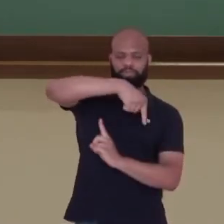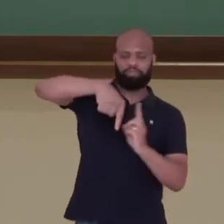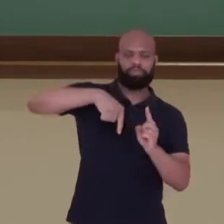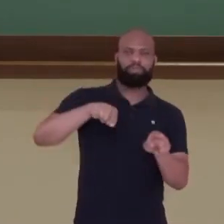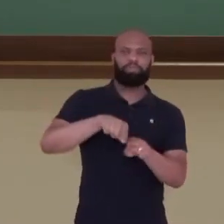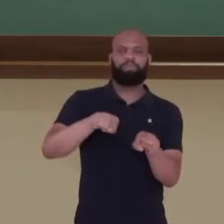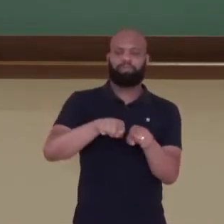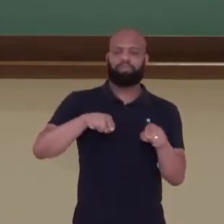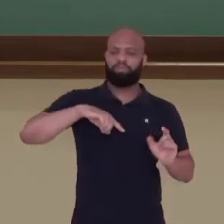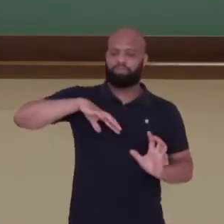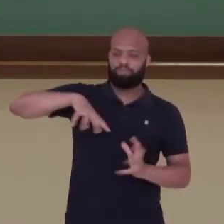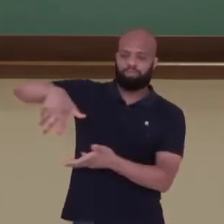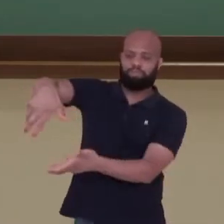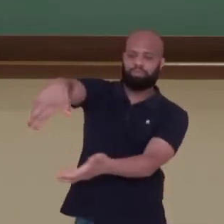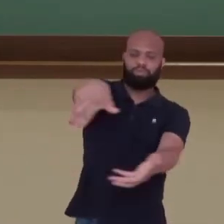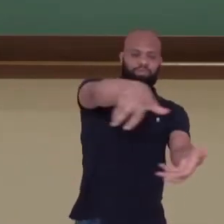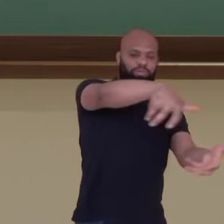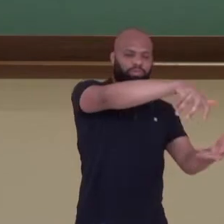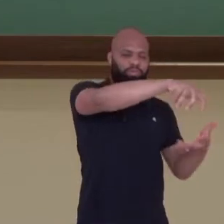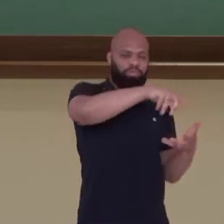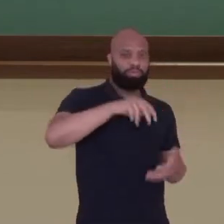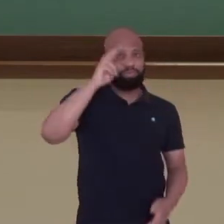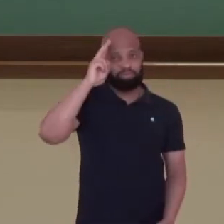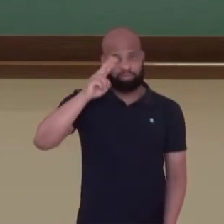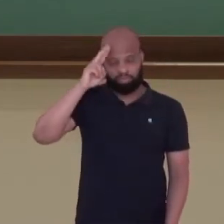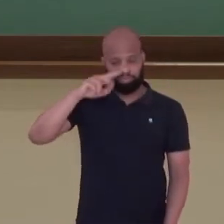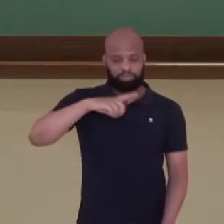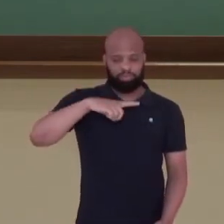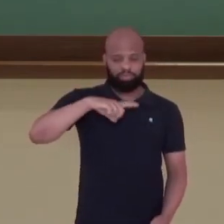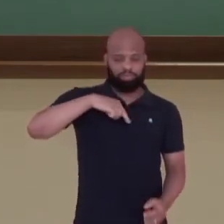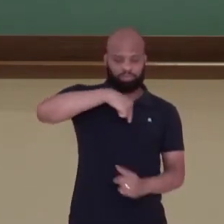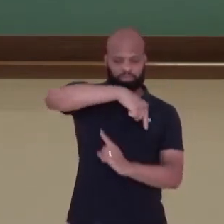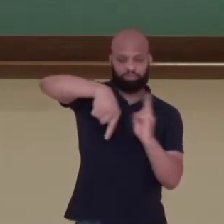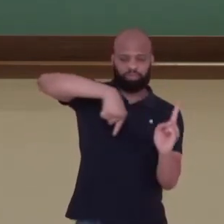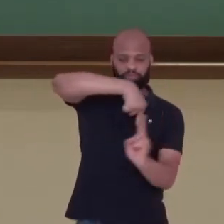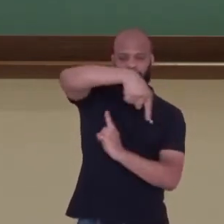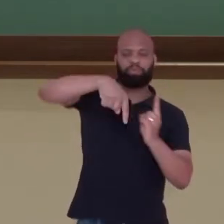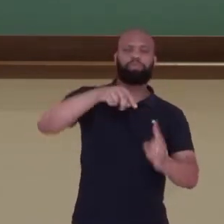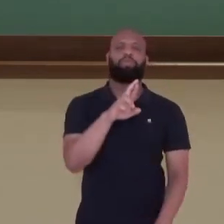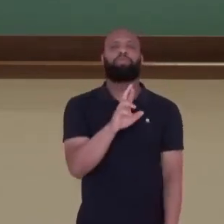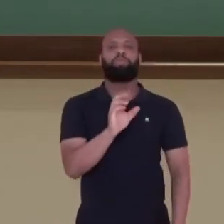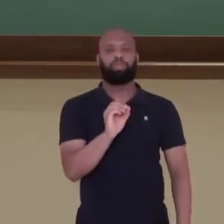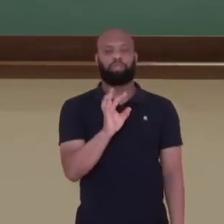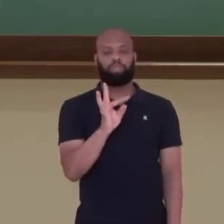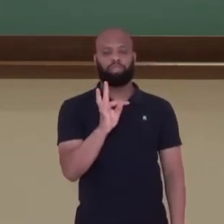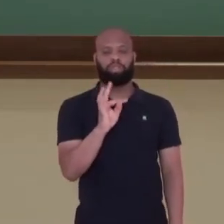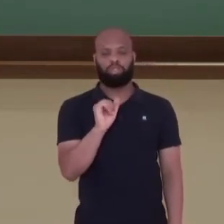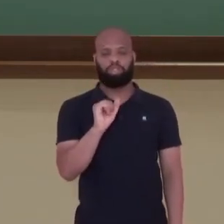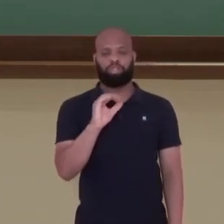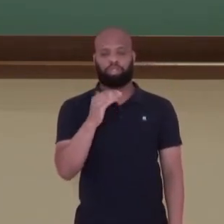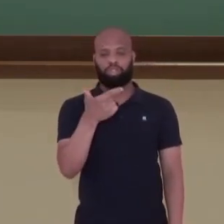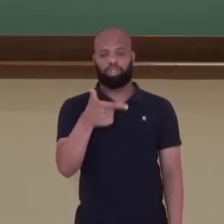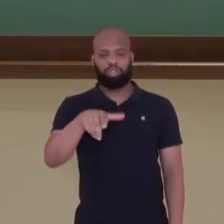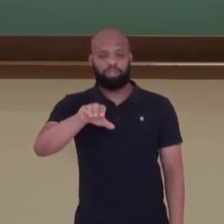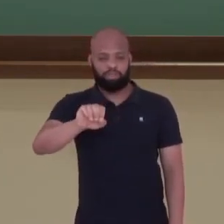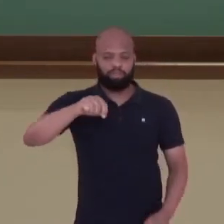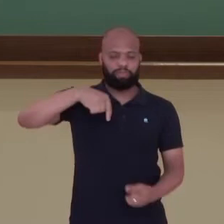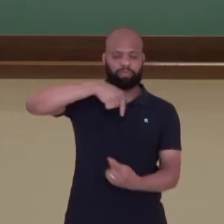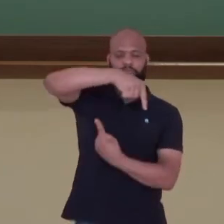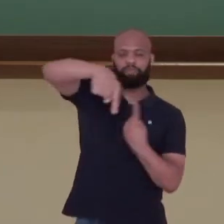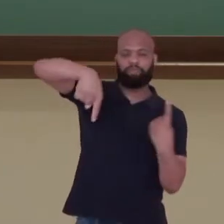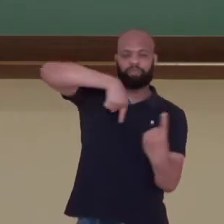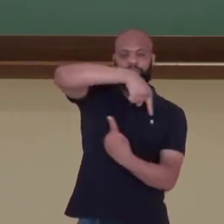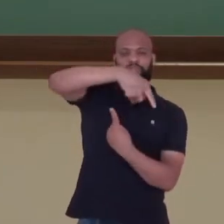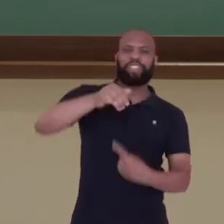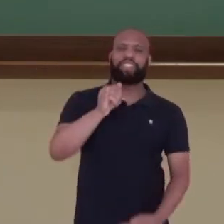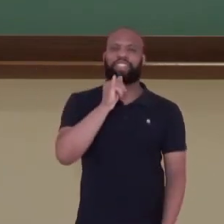translação. Lembra da rotação? Quando o nosso planeta gira em torno do seu próprio eixo. Então vamos pensar que o